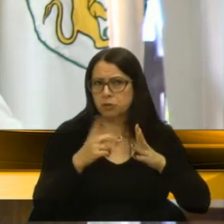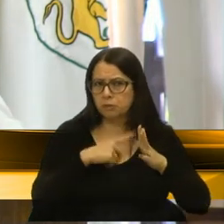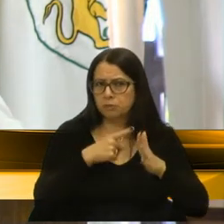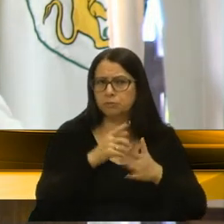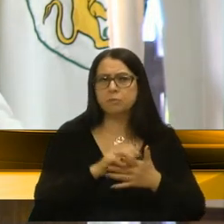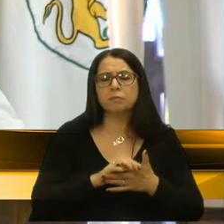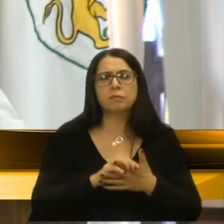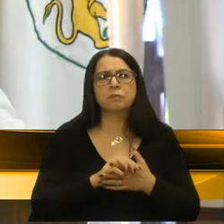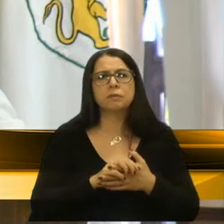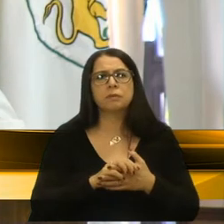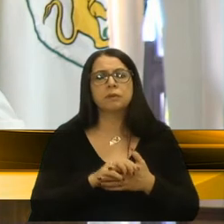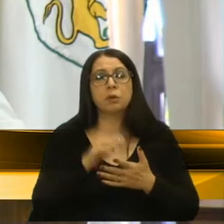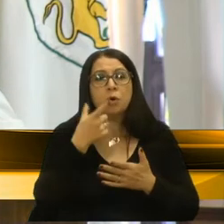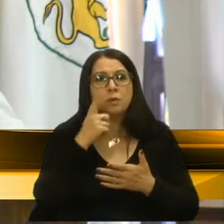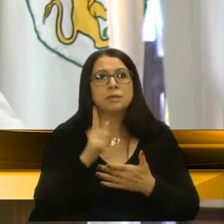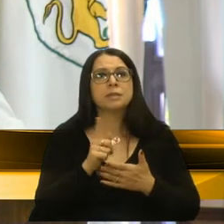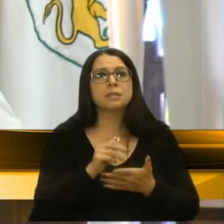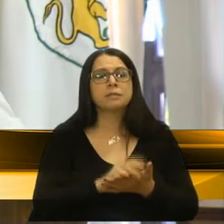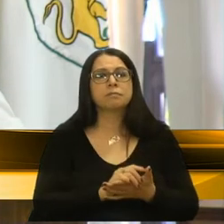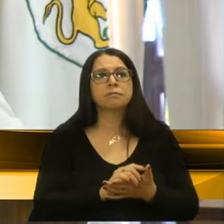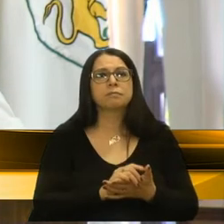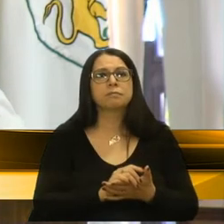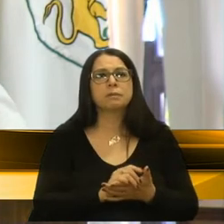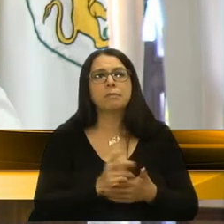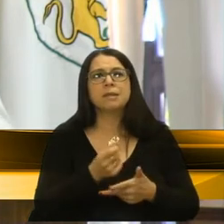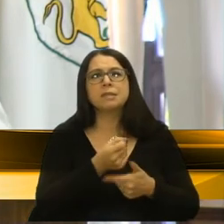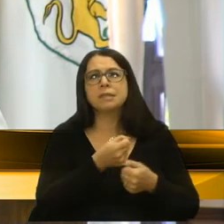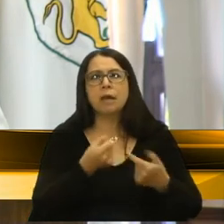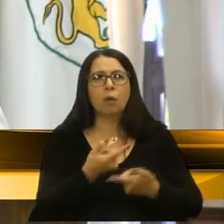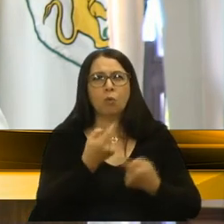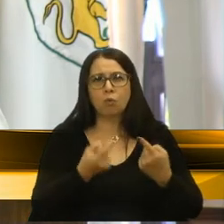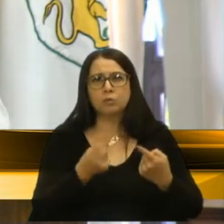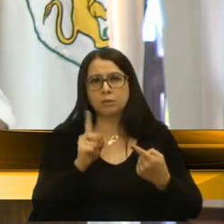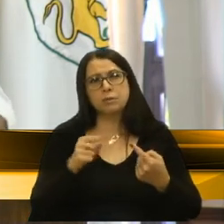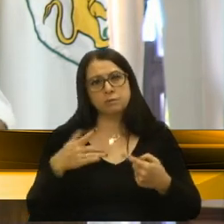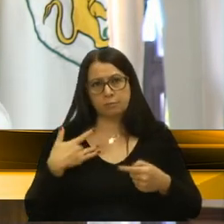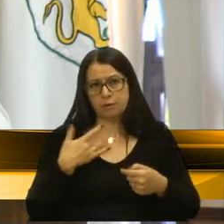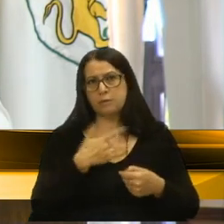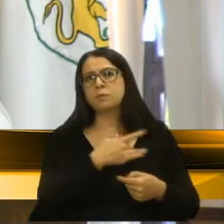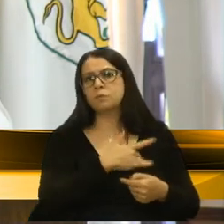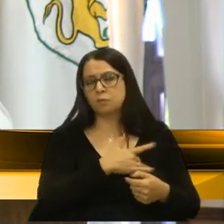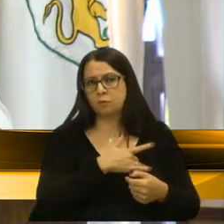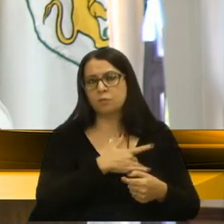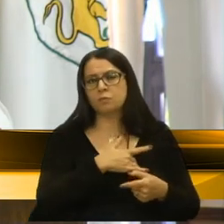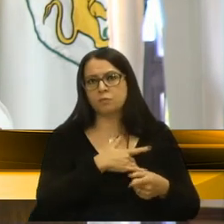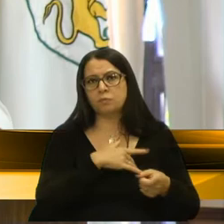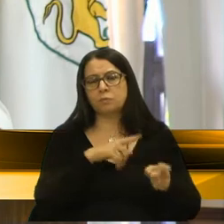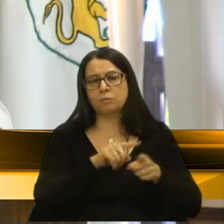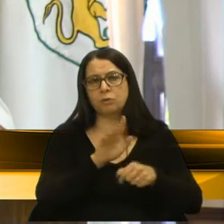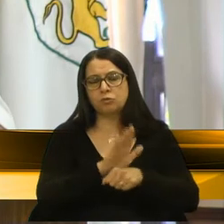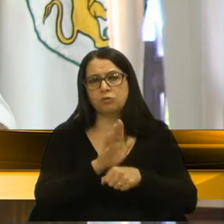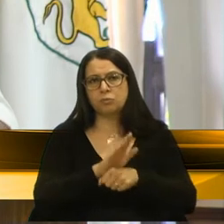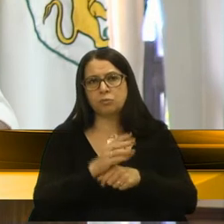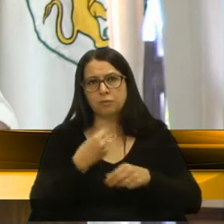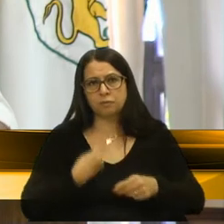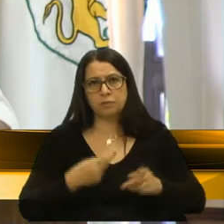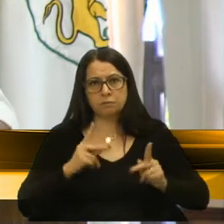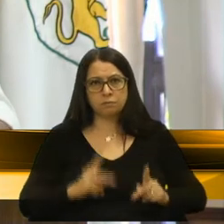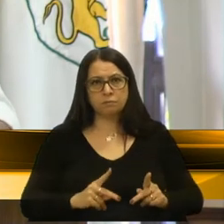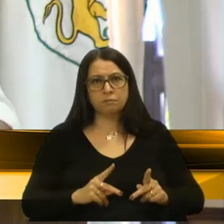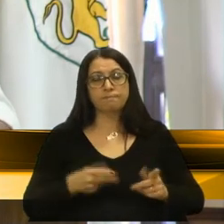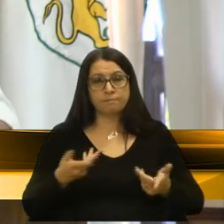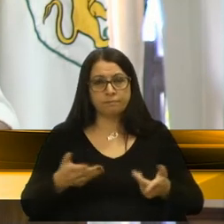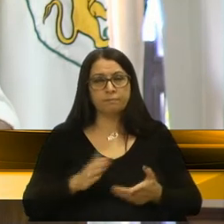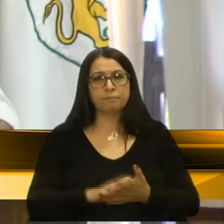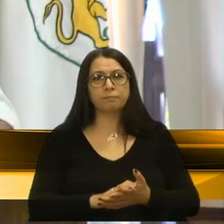isso, que nós consiga conseguir aí mais alguns, que isso também é saúde, isso também ajuda a vida das pessoas. Então,